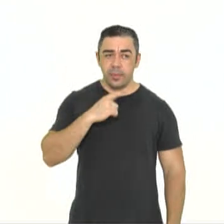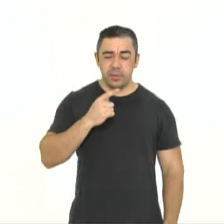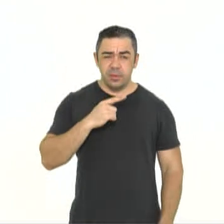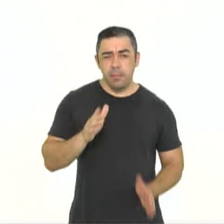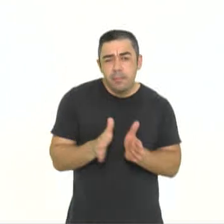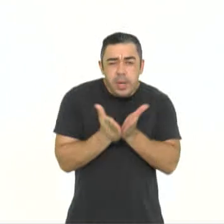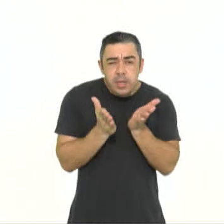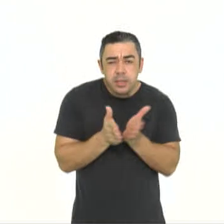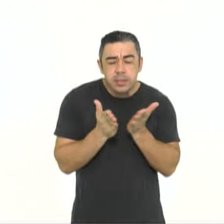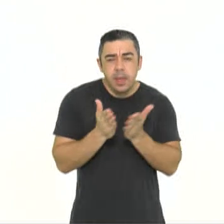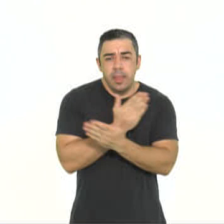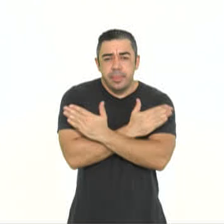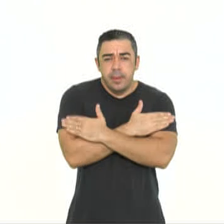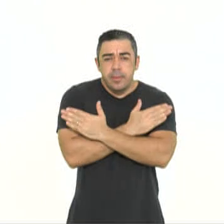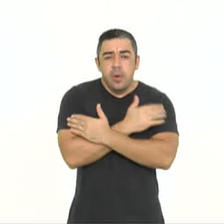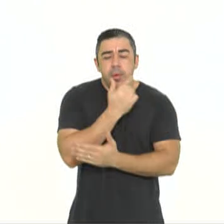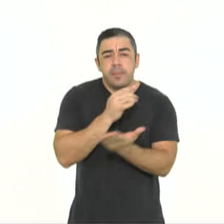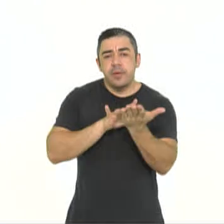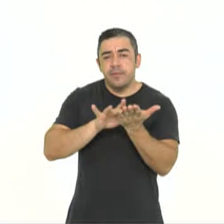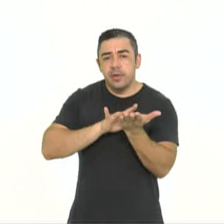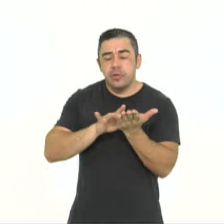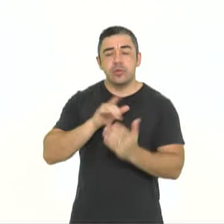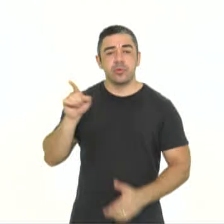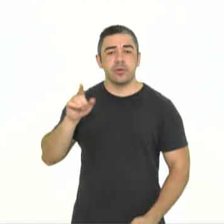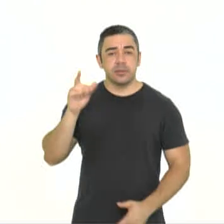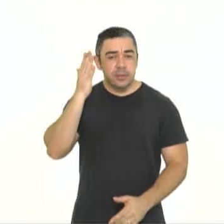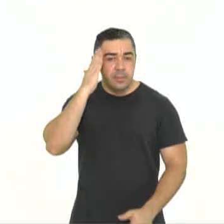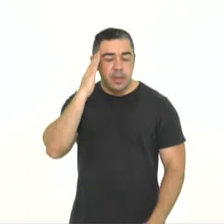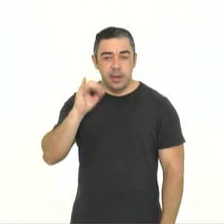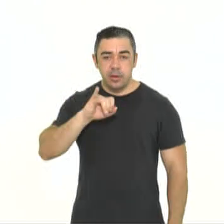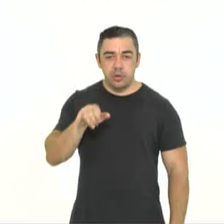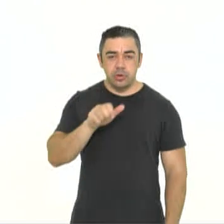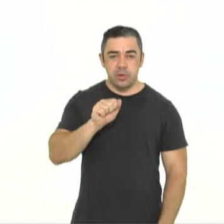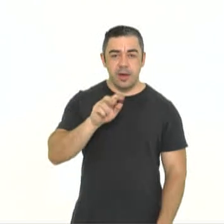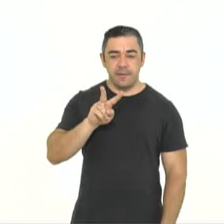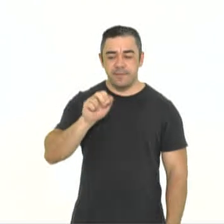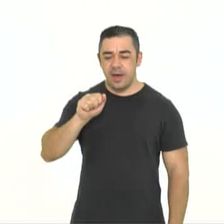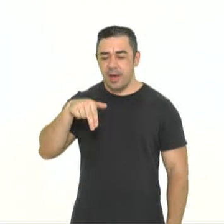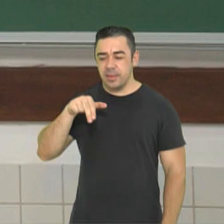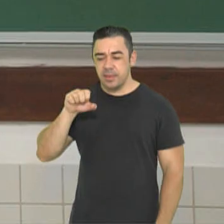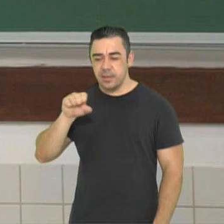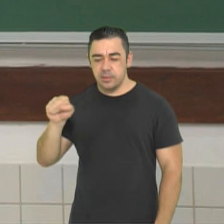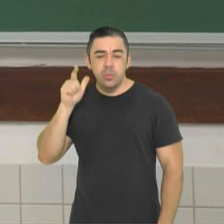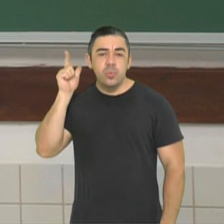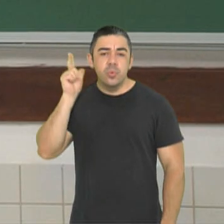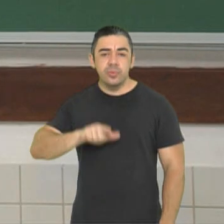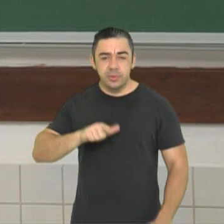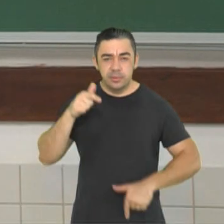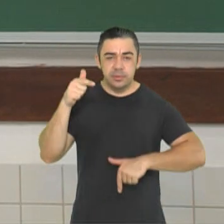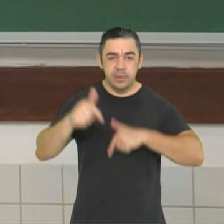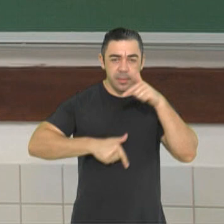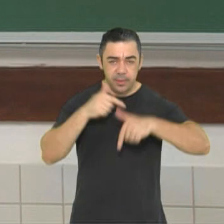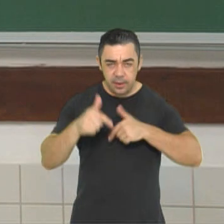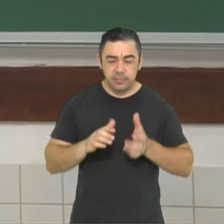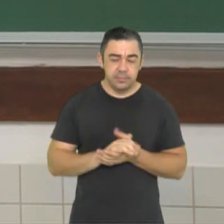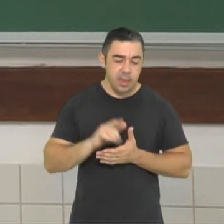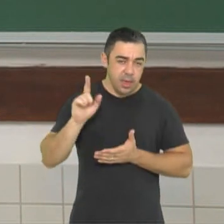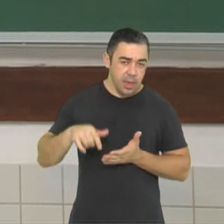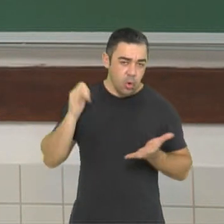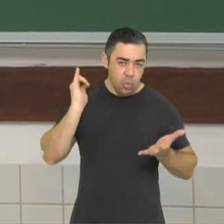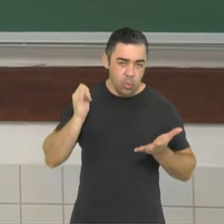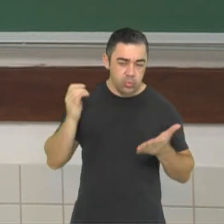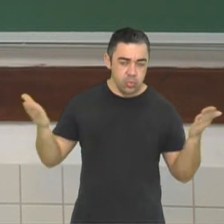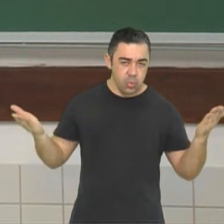desemprego, fingiu saber o javanês a pretexto de conseguir um emprego. Então, esse é o conto que nós